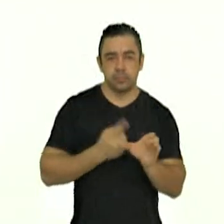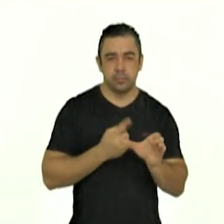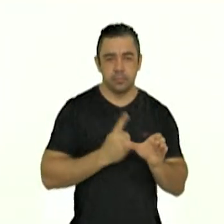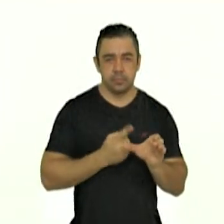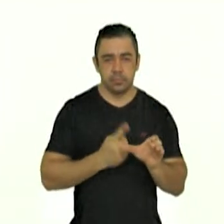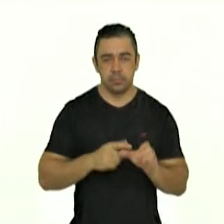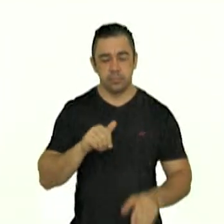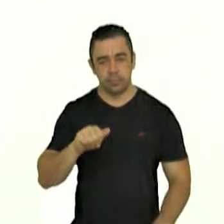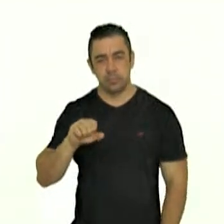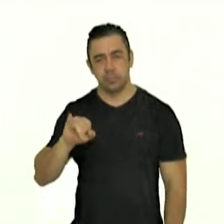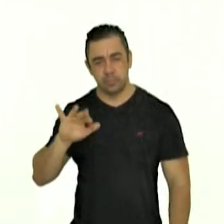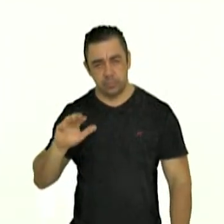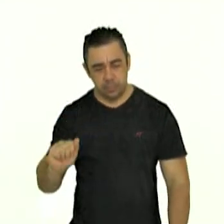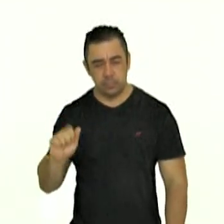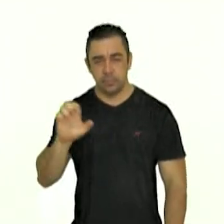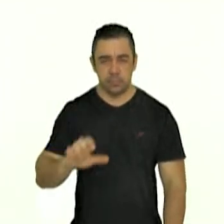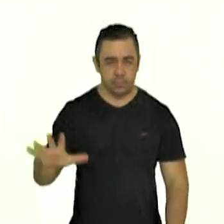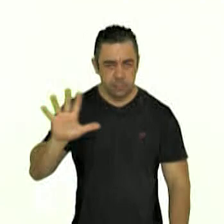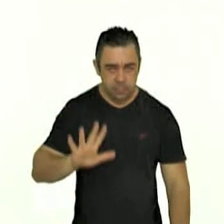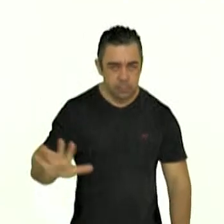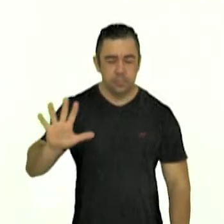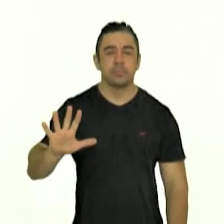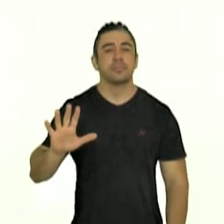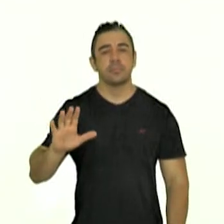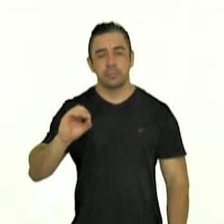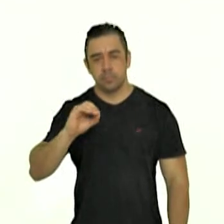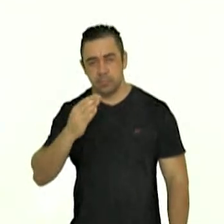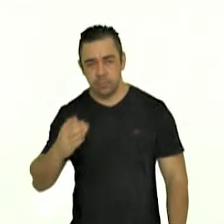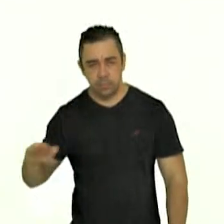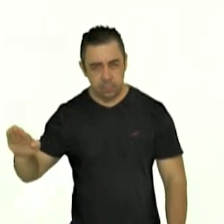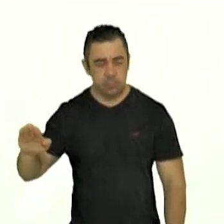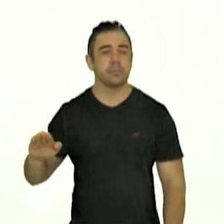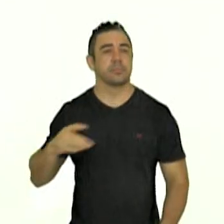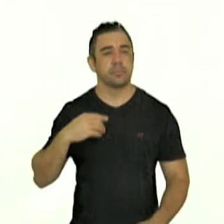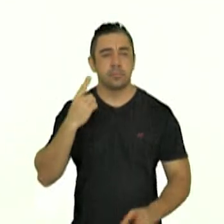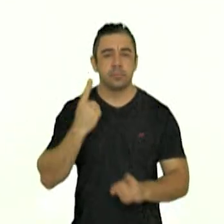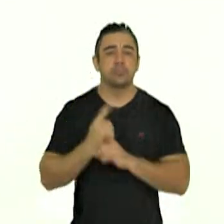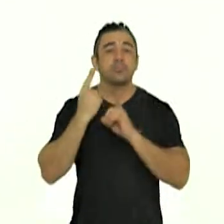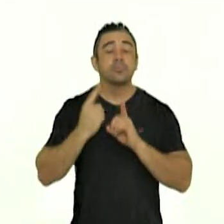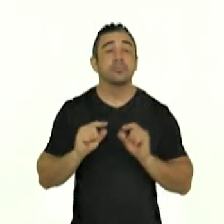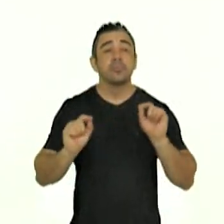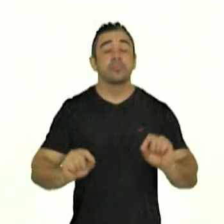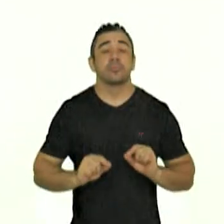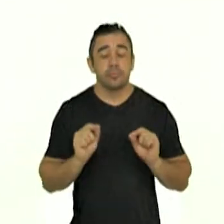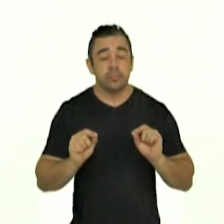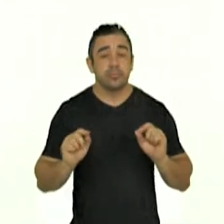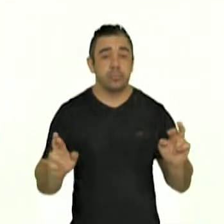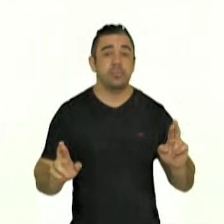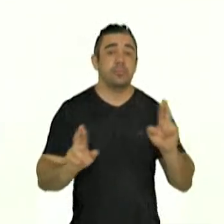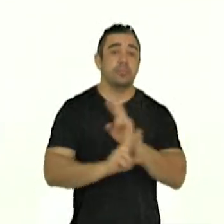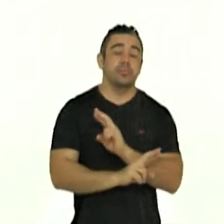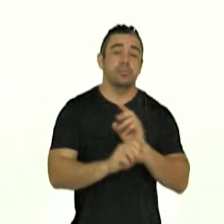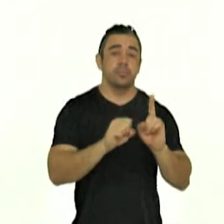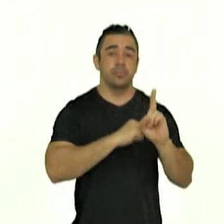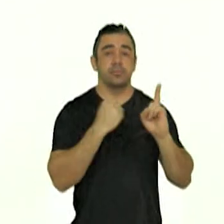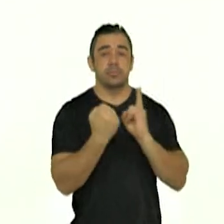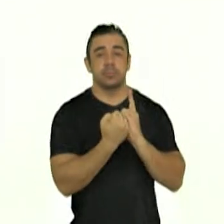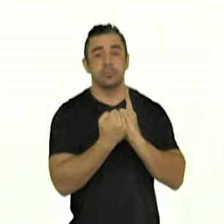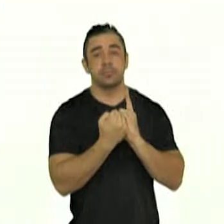Ásia, Europa e Oceania. Descobrimos que essa relação com as relações